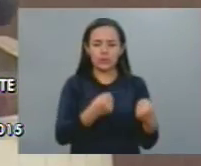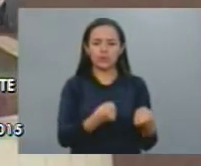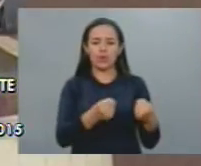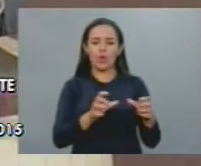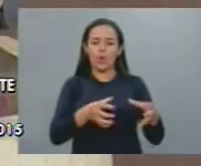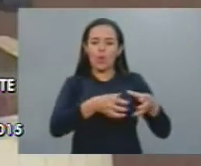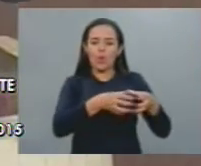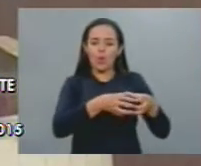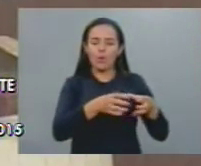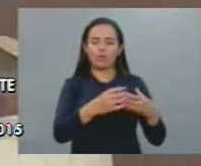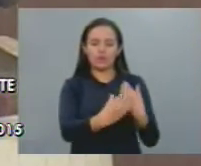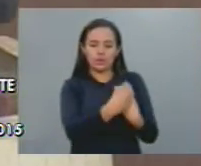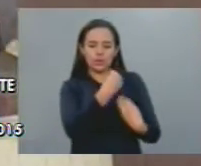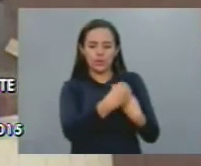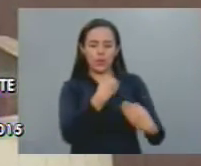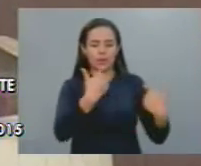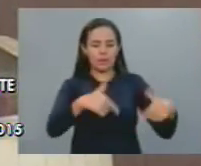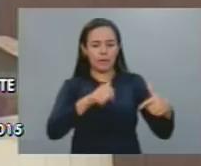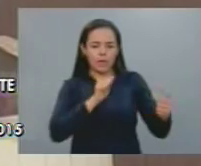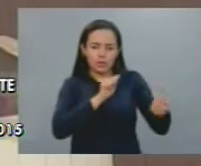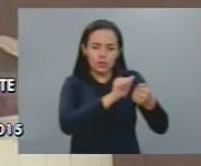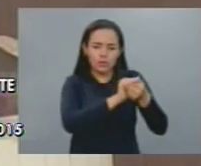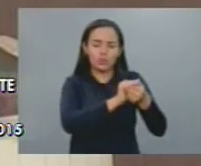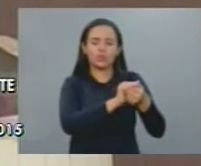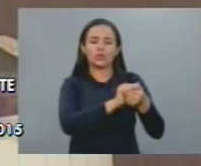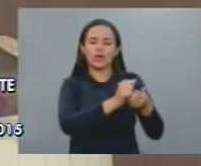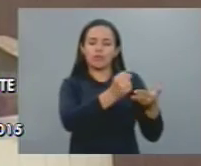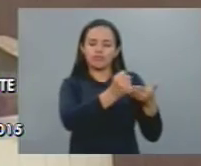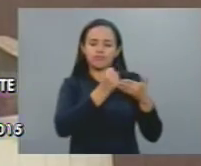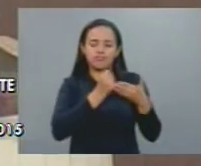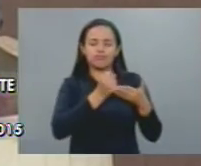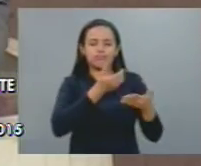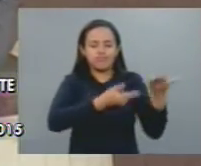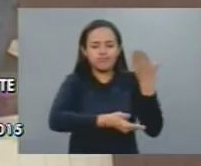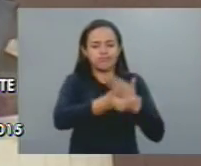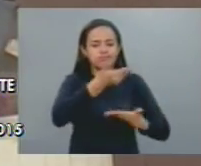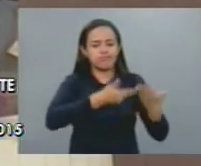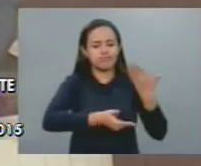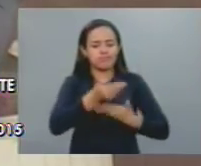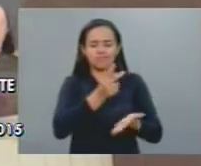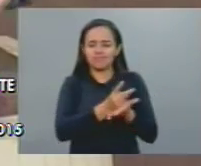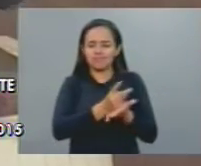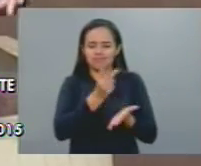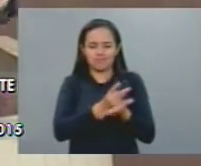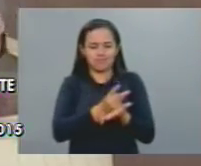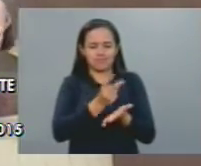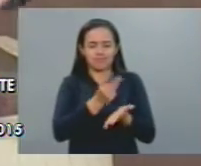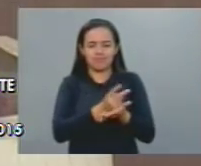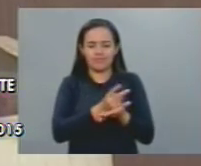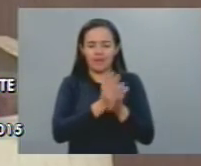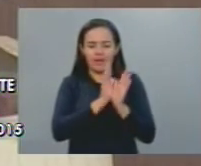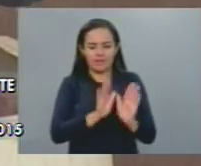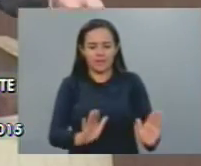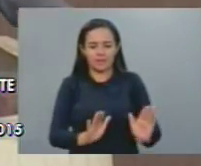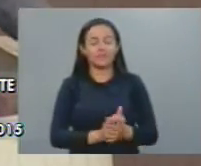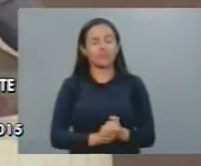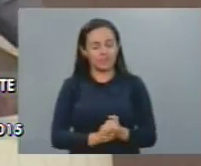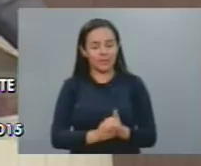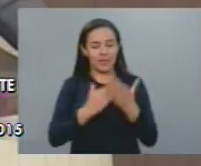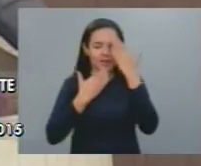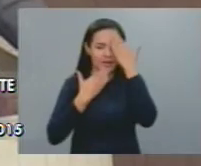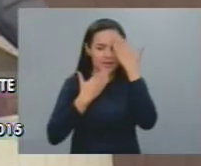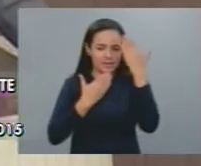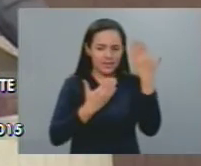denodo, a competência, a firmeza, a solidariedade que nunca me faltaram. Muito, muito. Queria agradecer